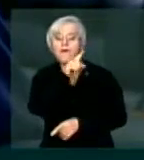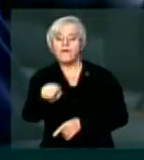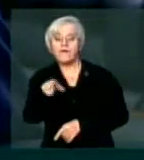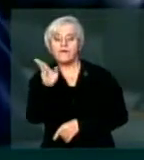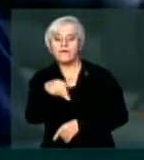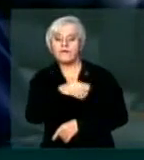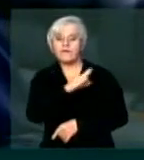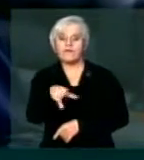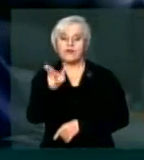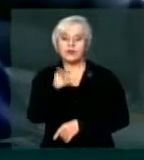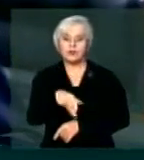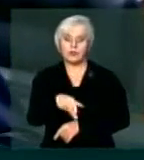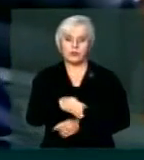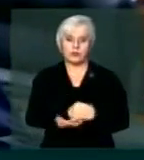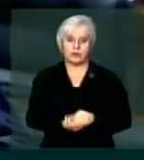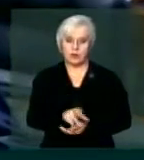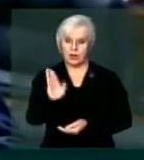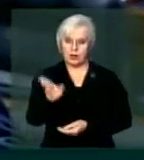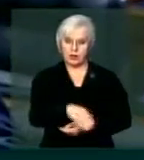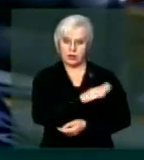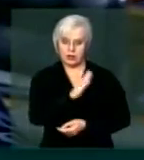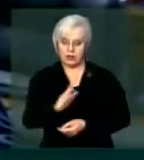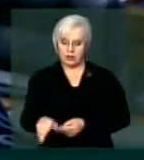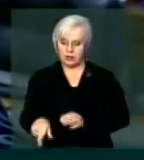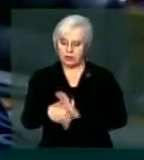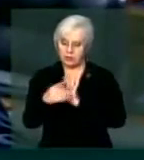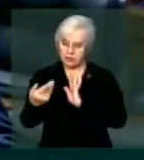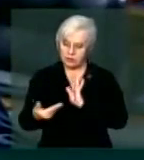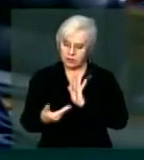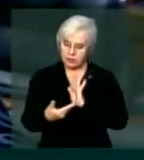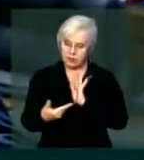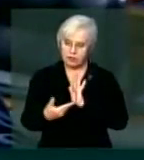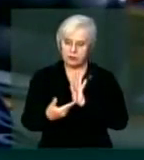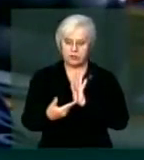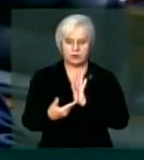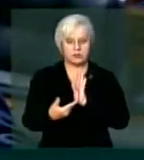vetou o dispositivo aprovado nesta casa